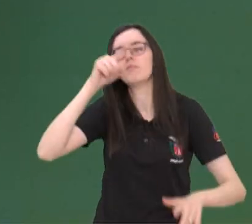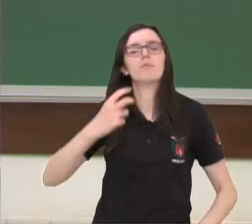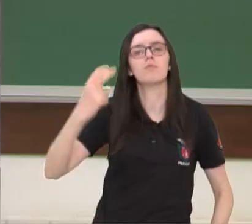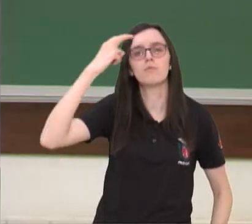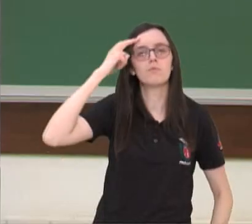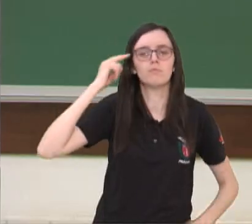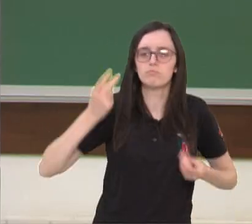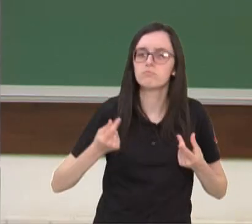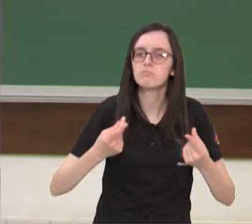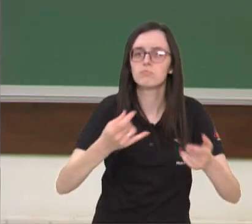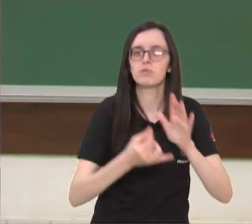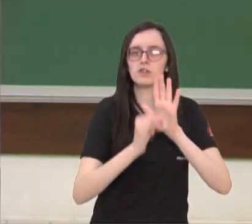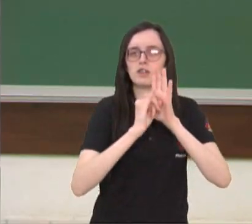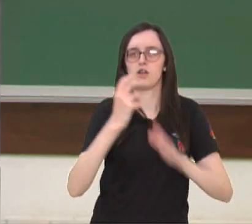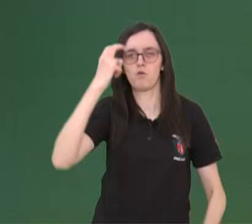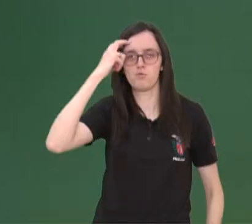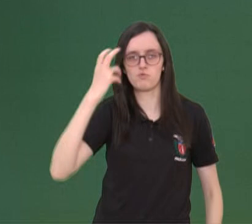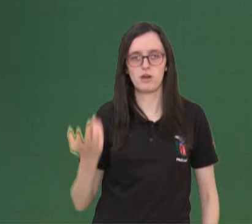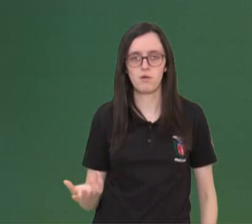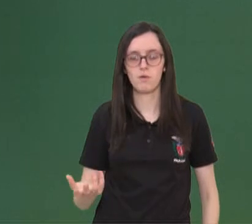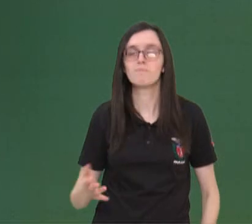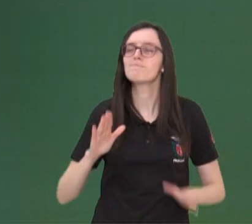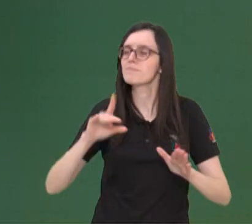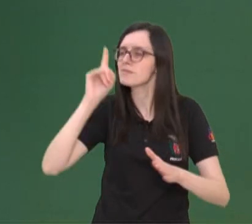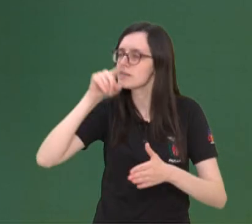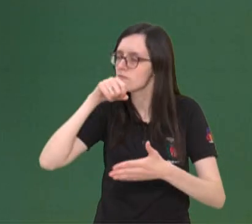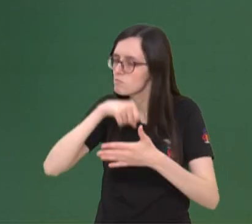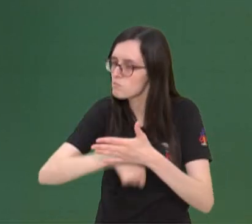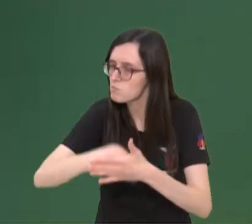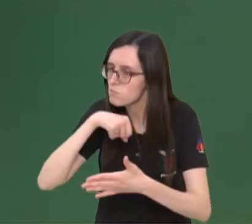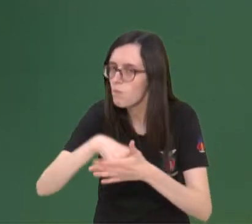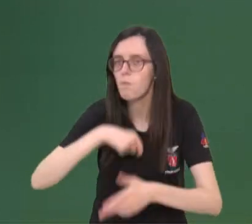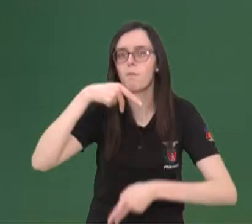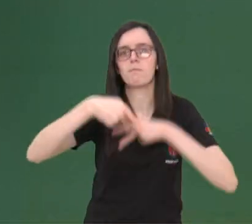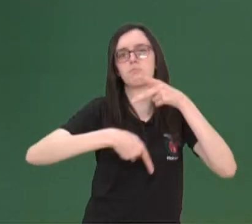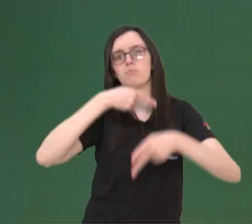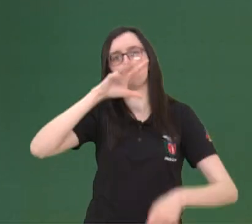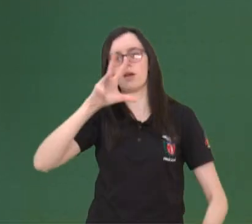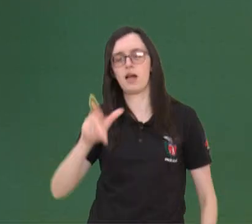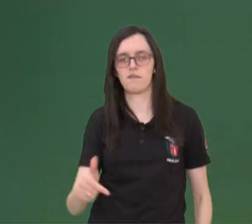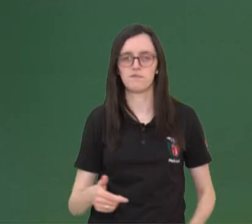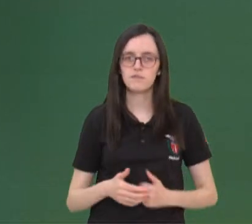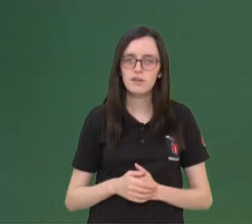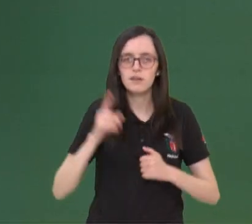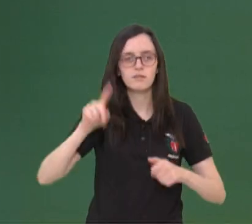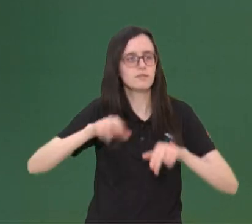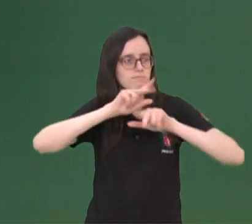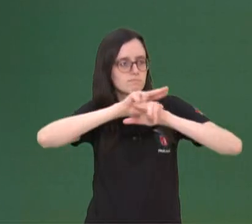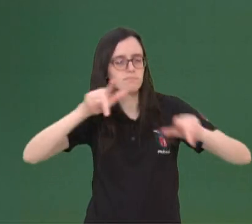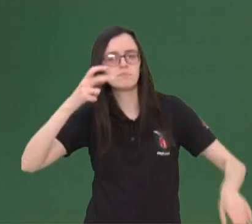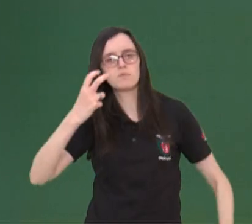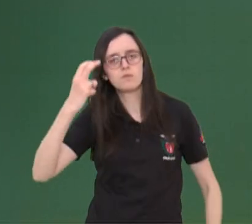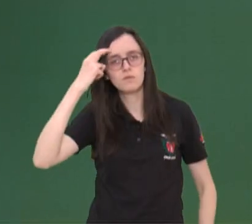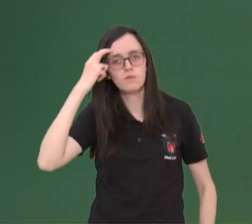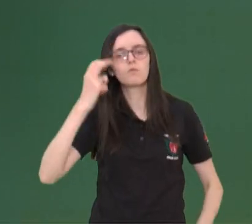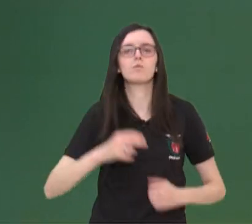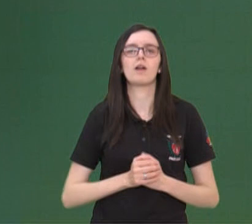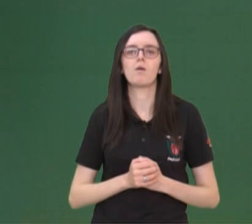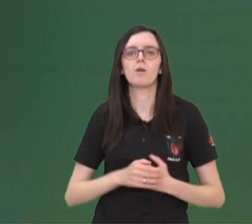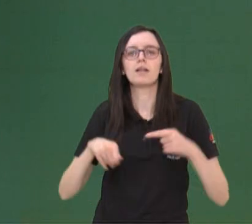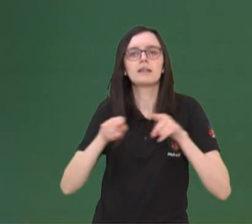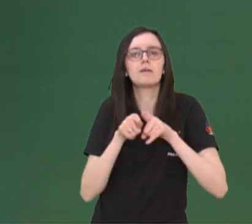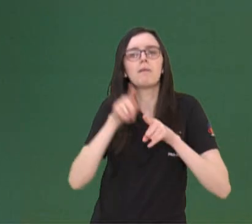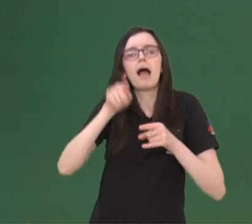preservar sua identidade cultural. É a grande luta do povo africano, essa diversidade cultural e